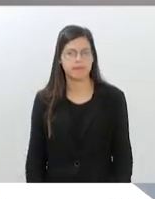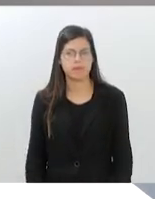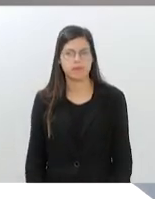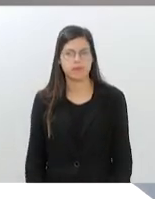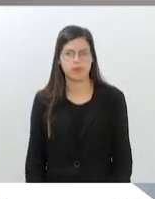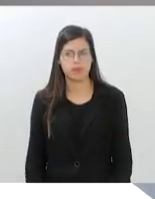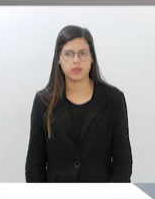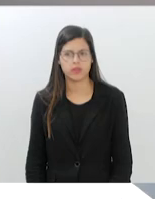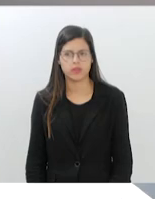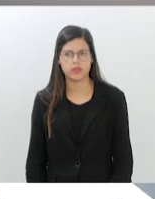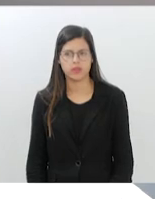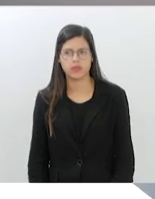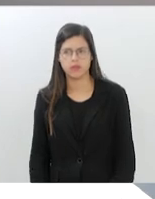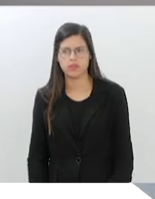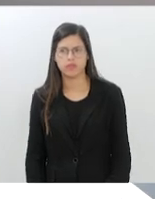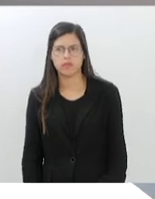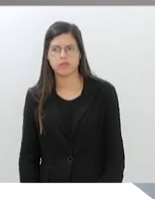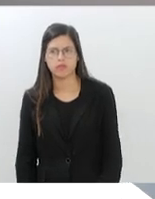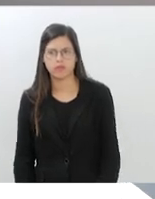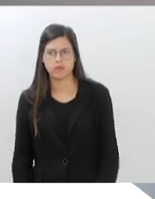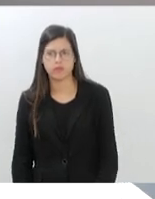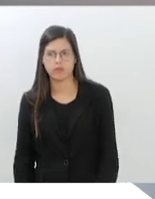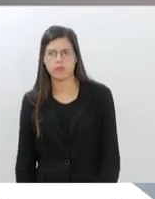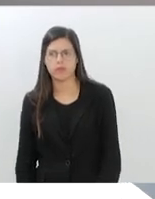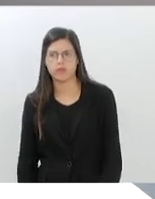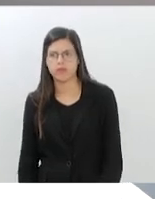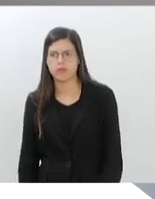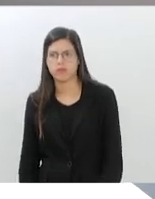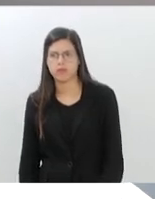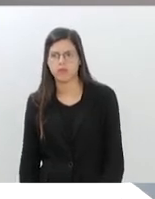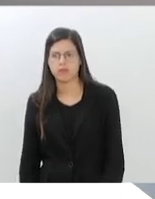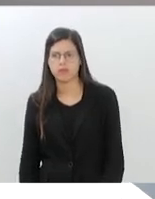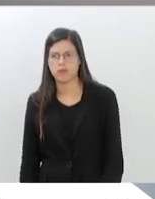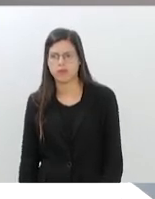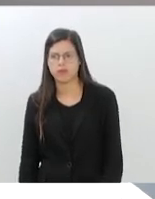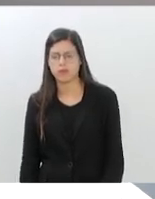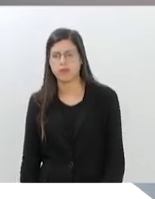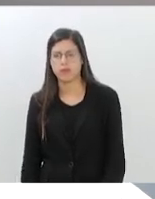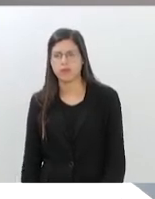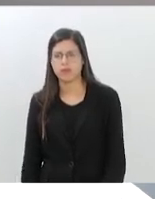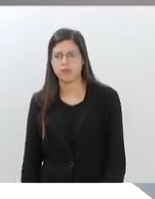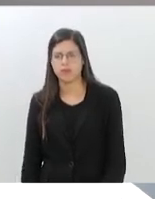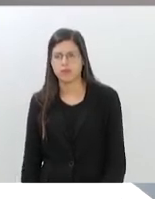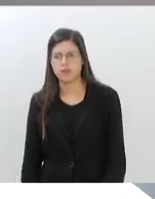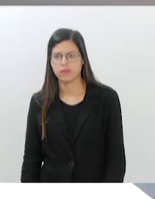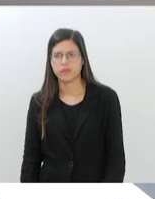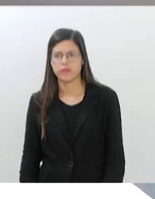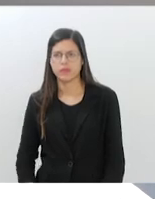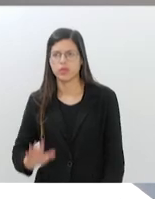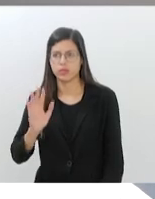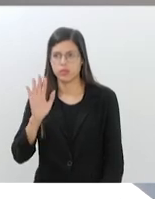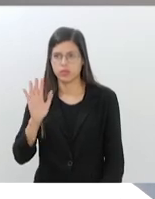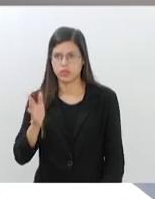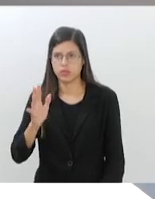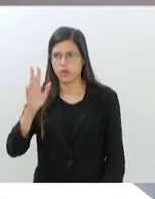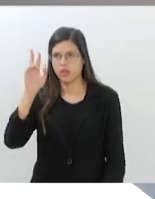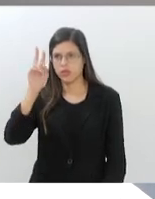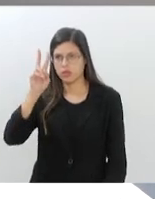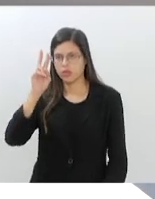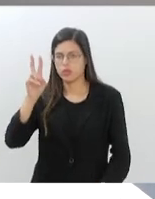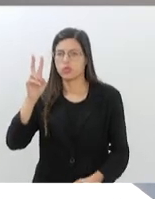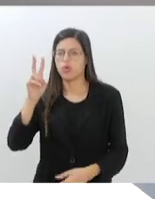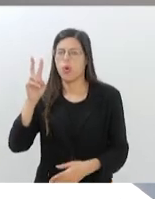que o telefone aqui já tá sedimentada na história da Cap